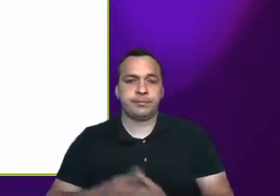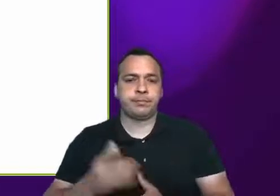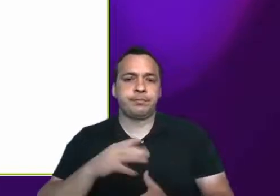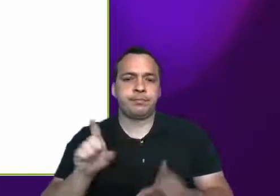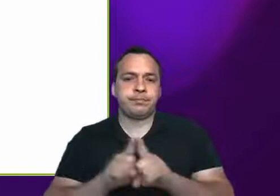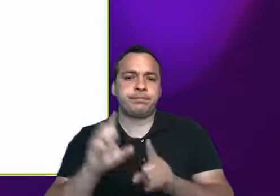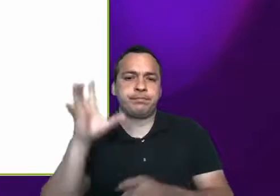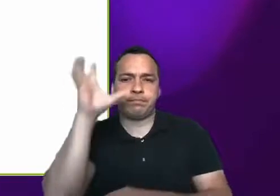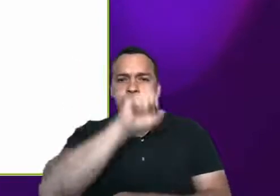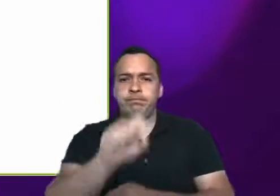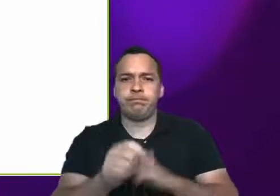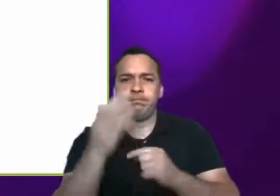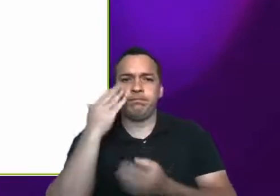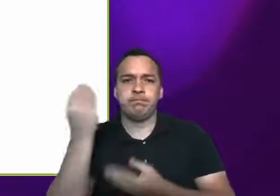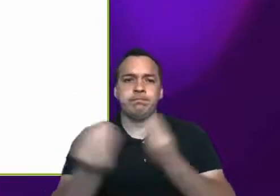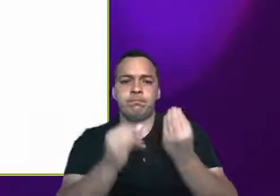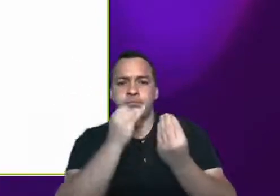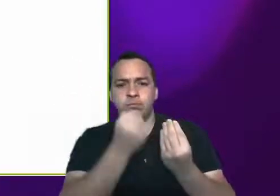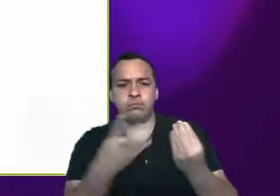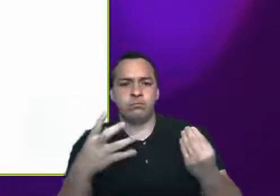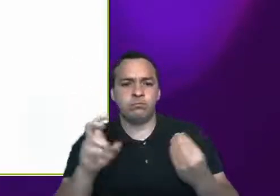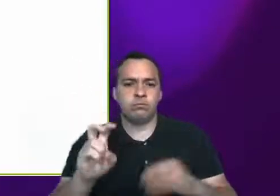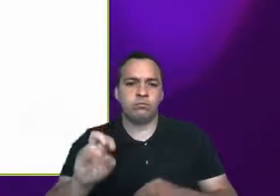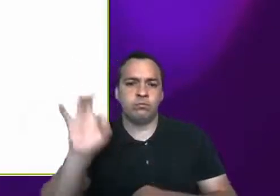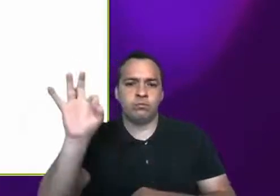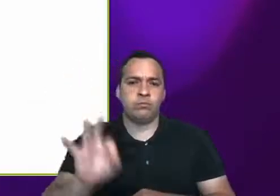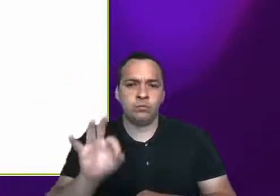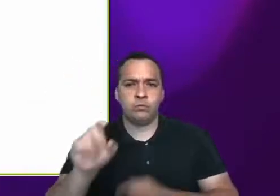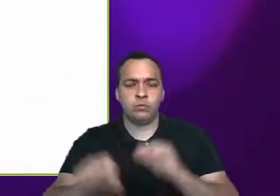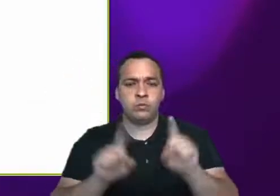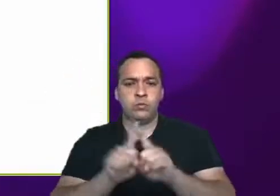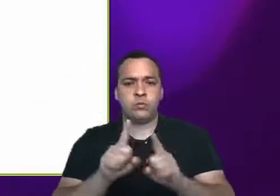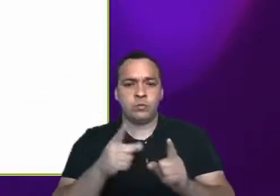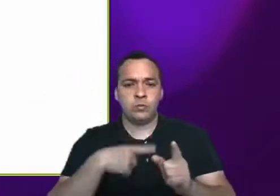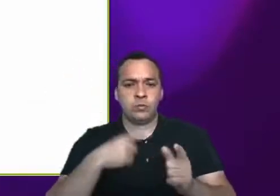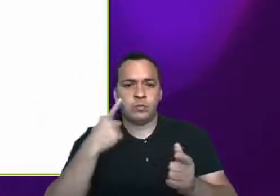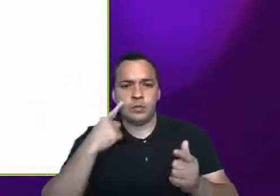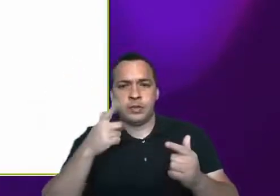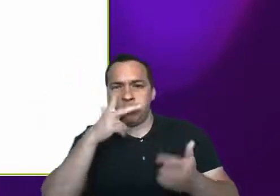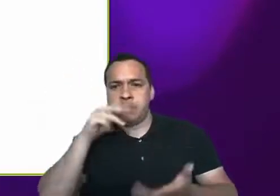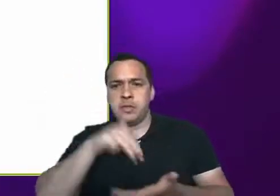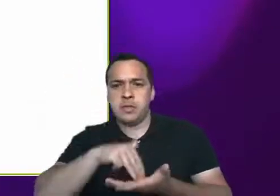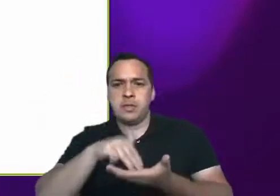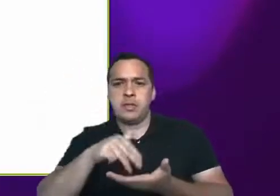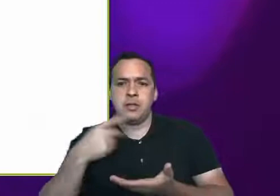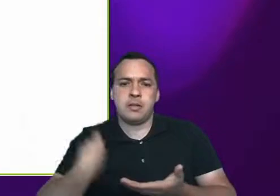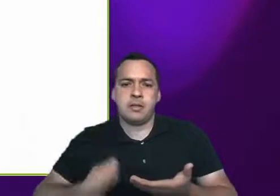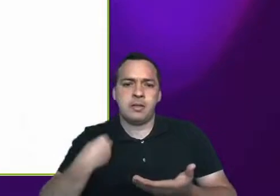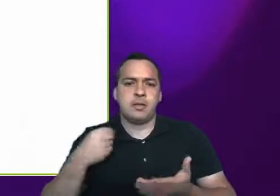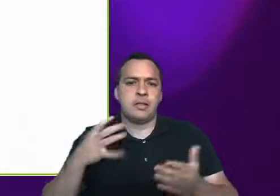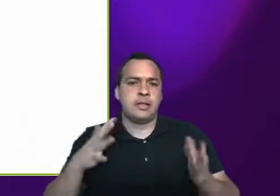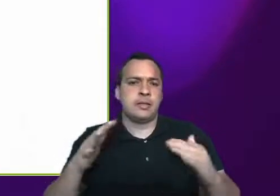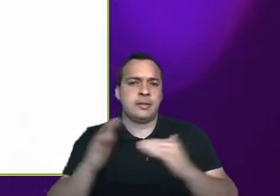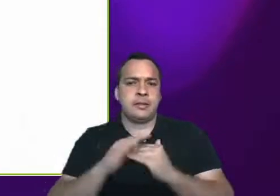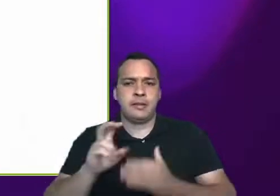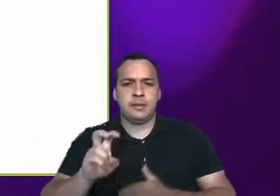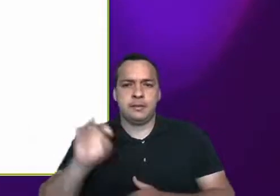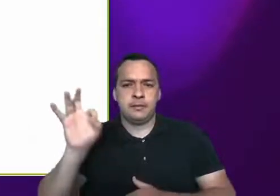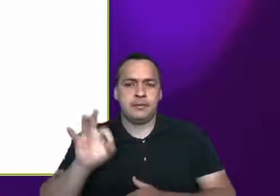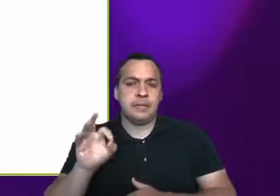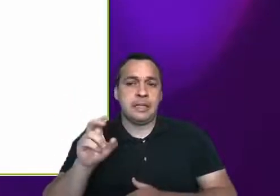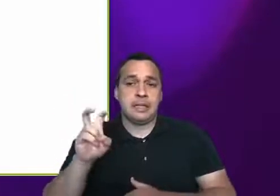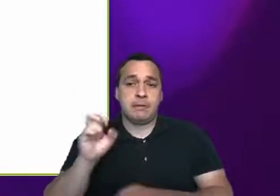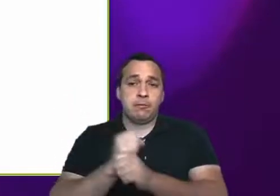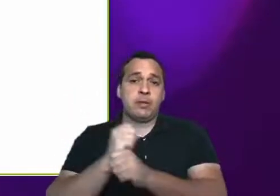sempre considerando que 50% desses pacientes têm um mínimo para sobrevida a